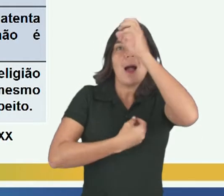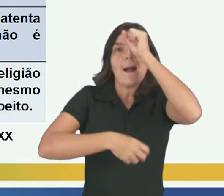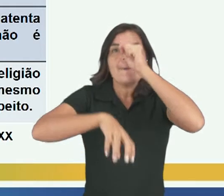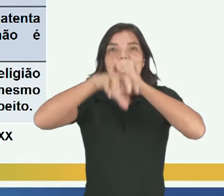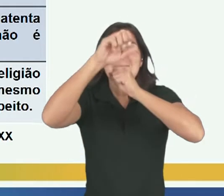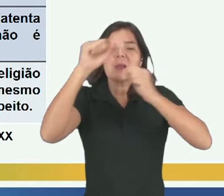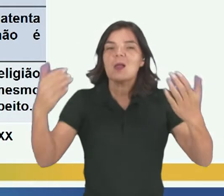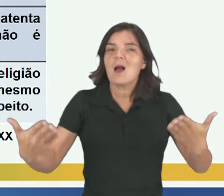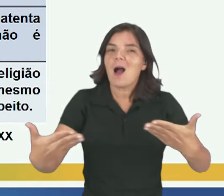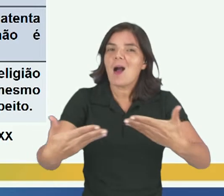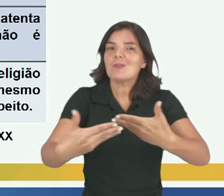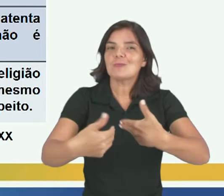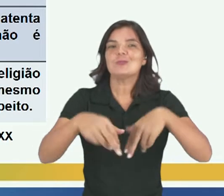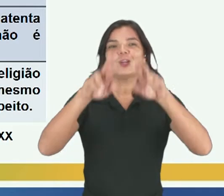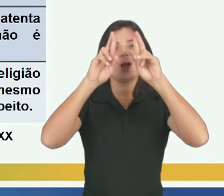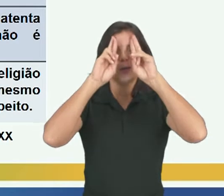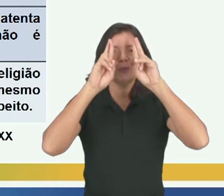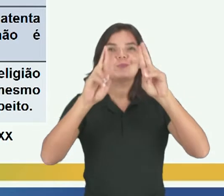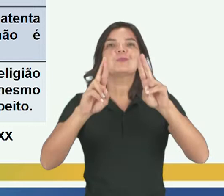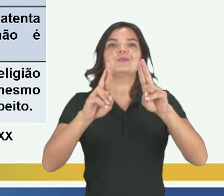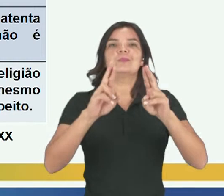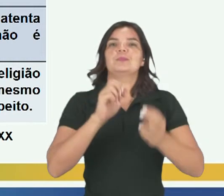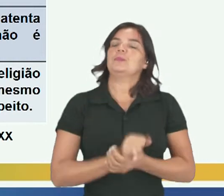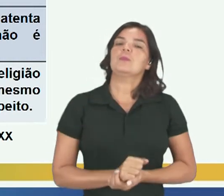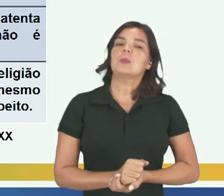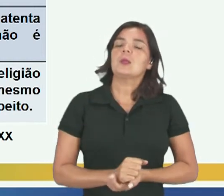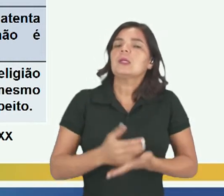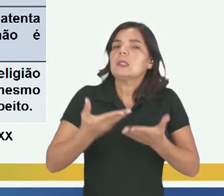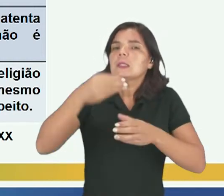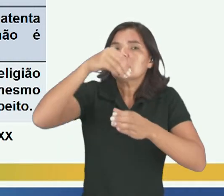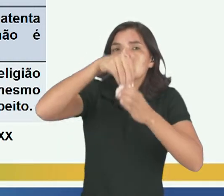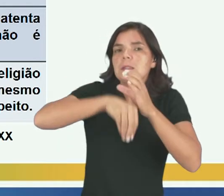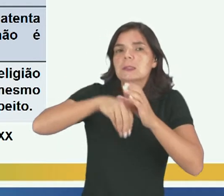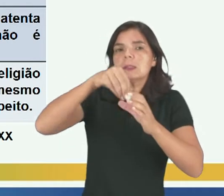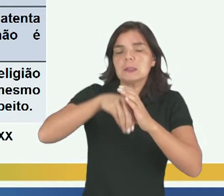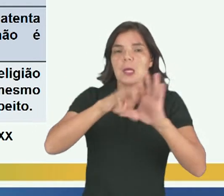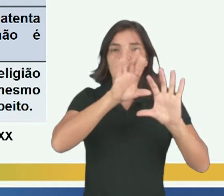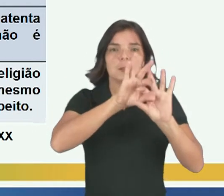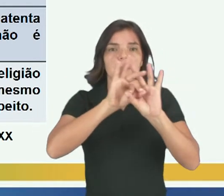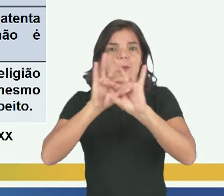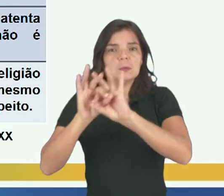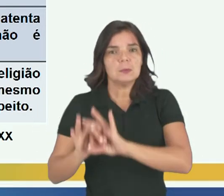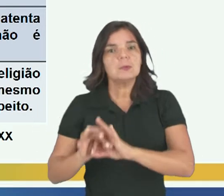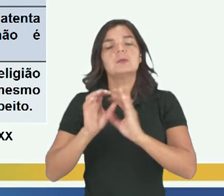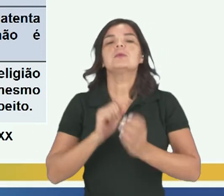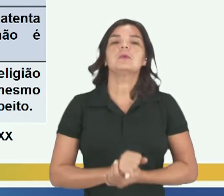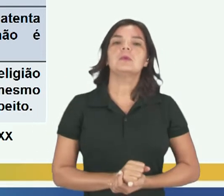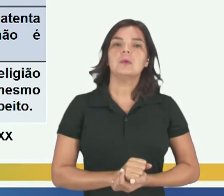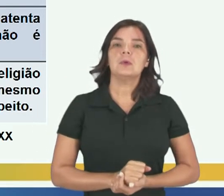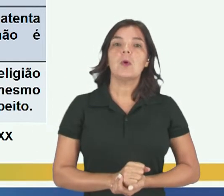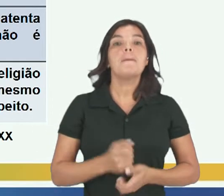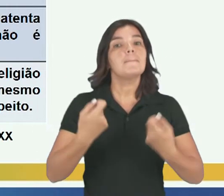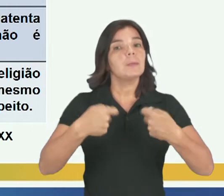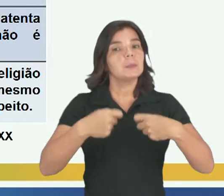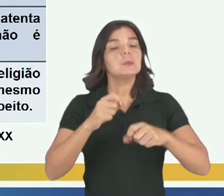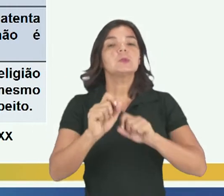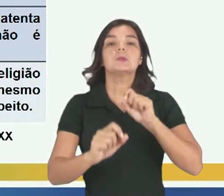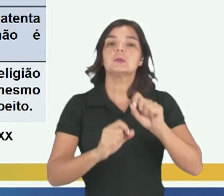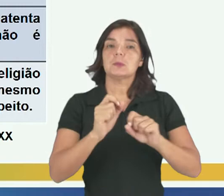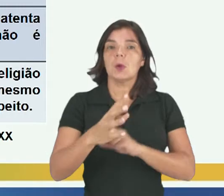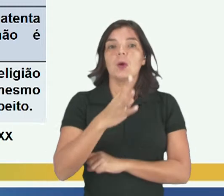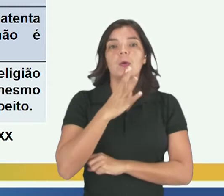para aprender a escolher e respeitar. Então, dentro dessa contextualização, né, nós